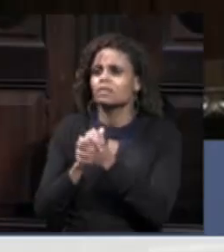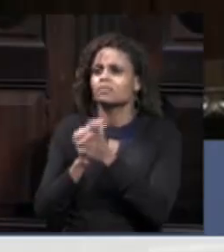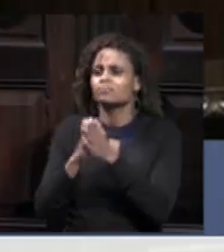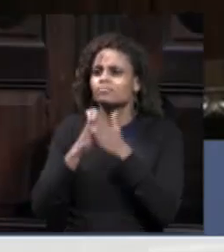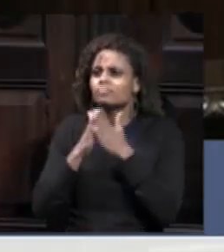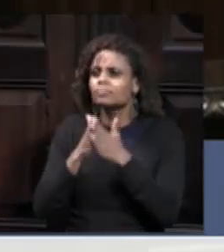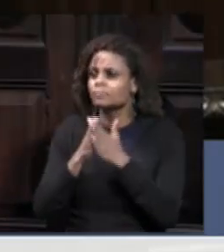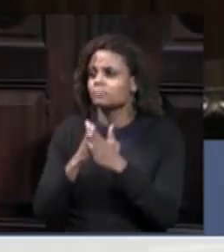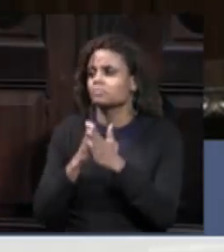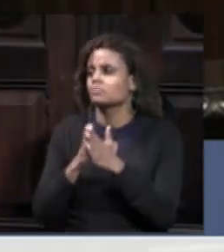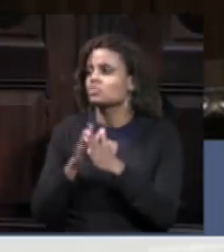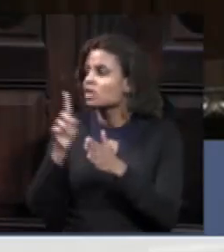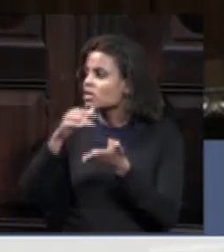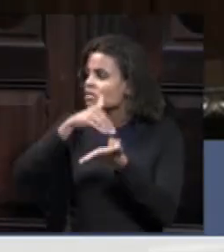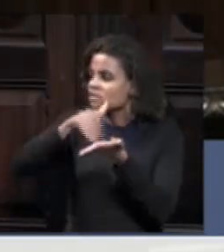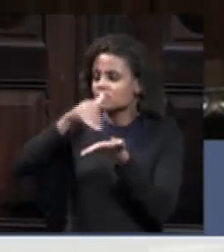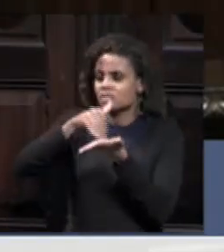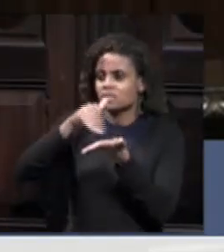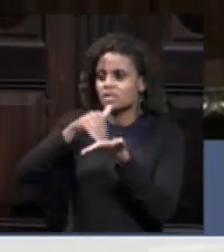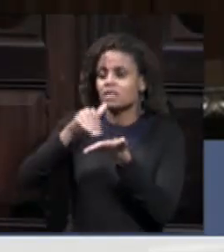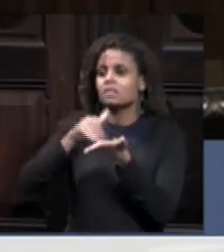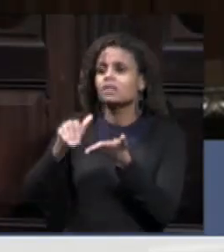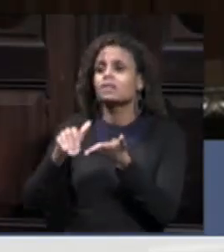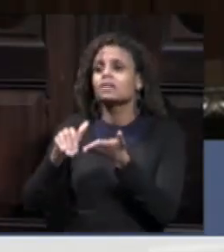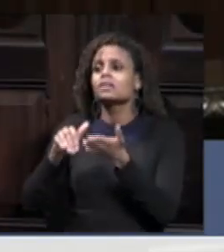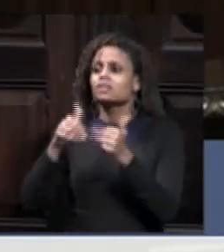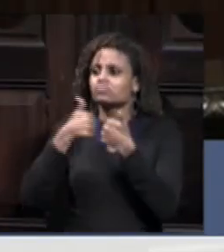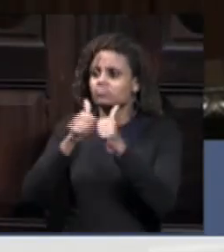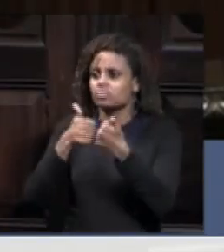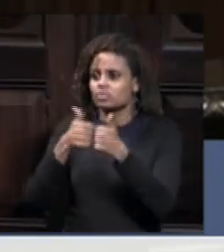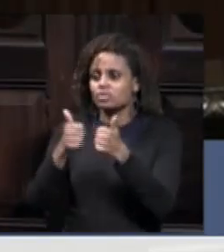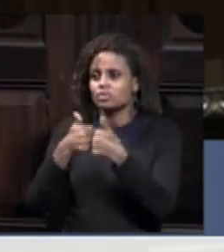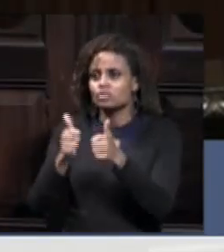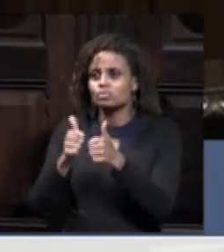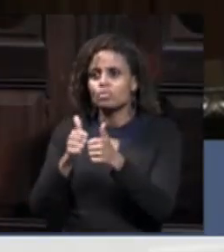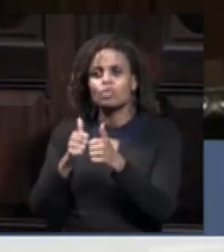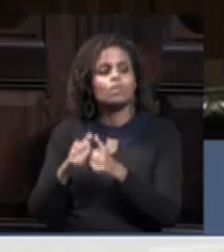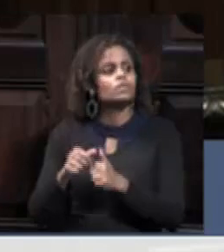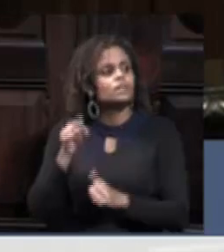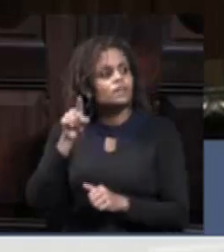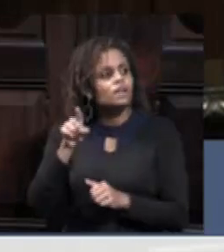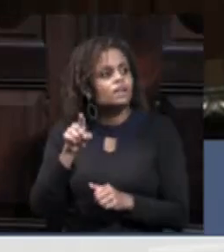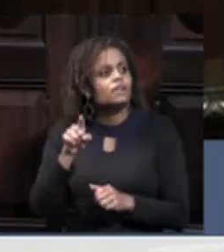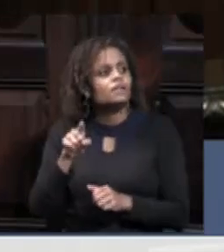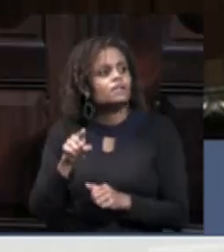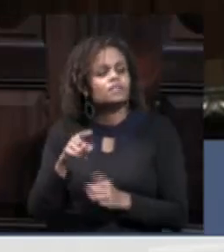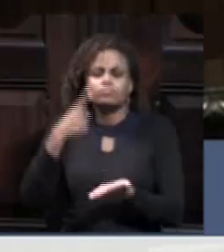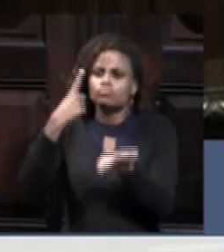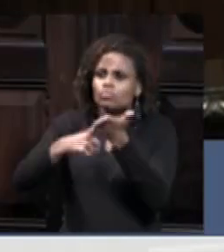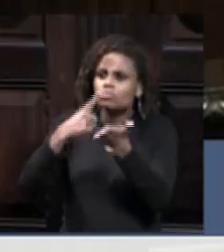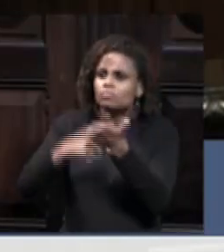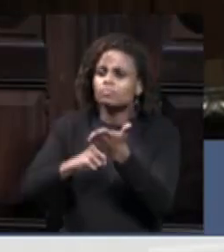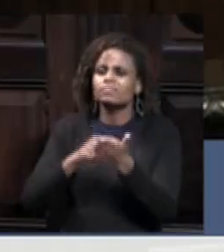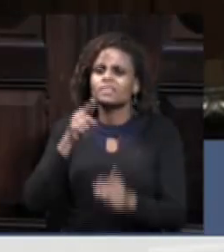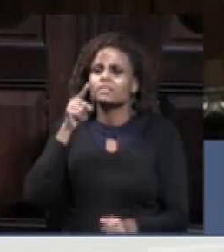apelo, à Secretaria de Estado de Transportes, que faça contato com a